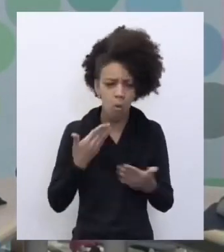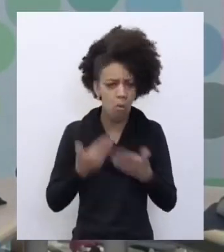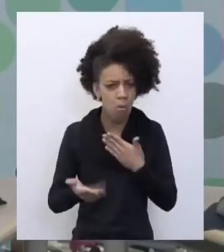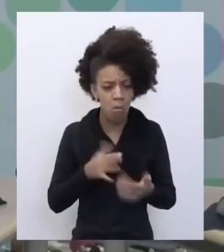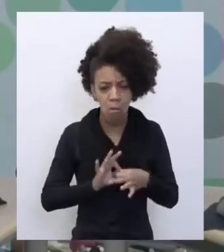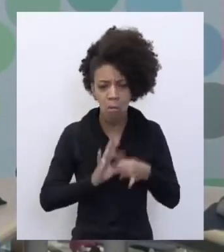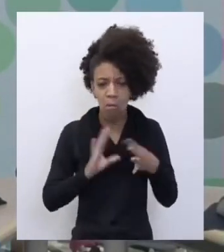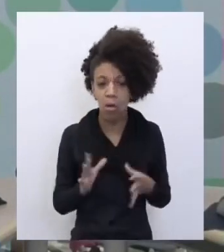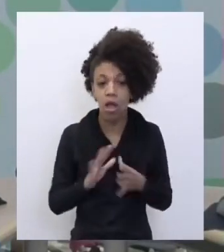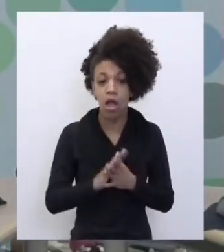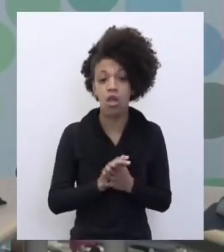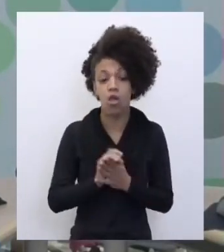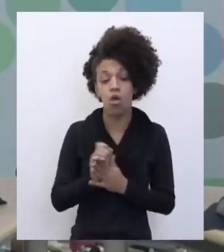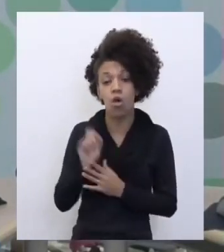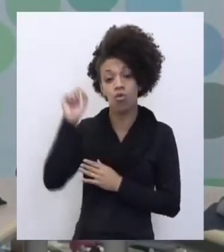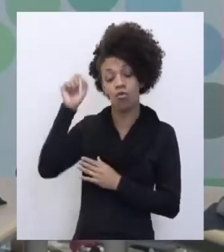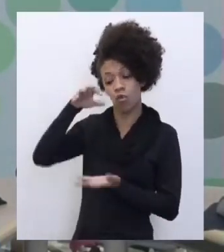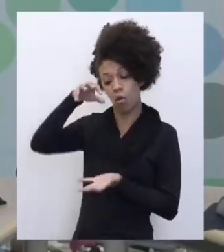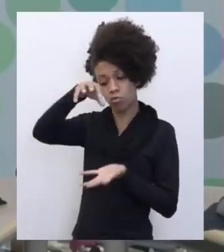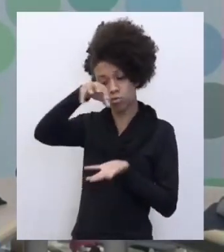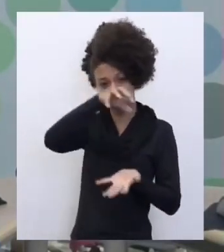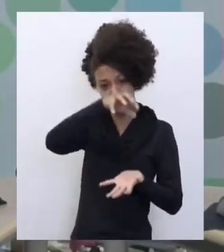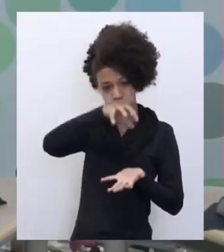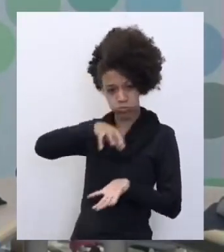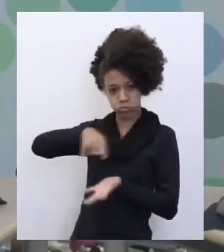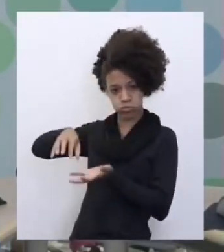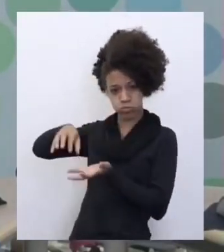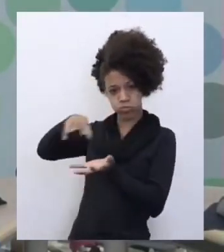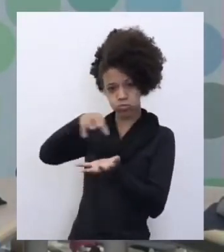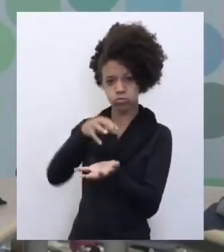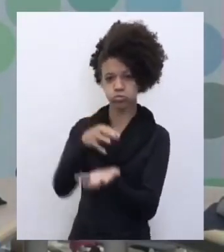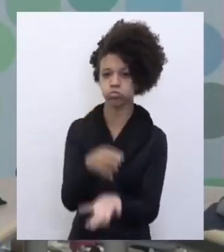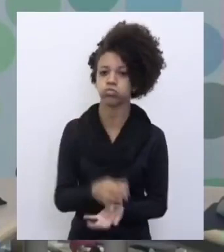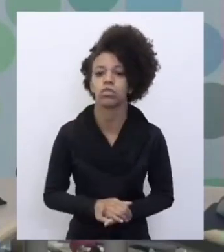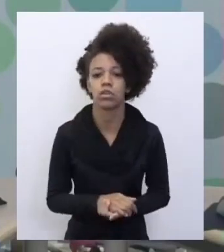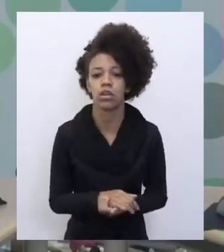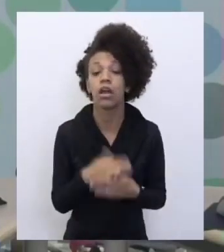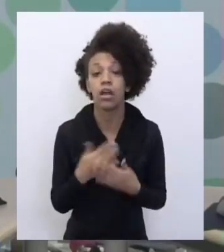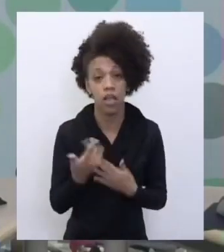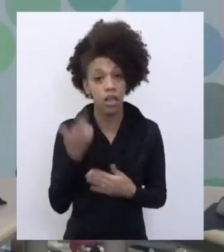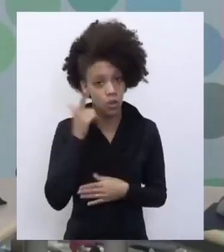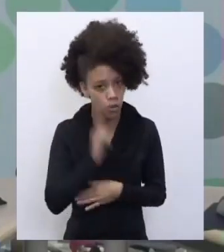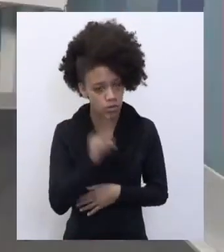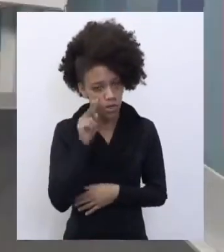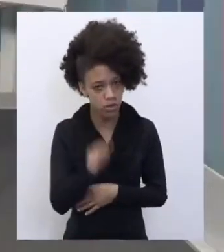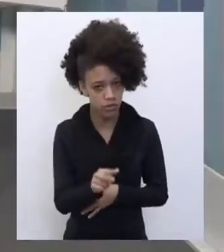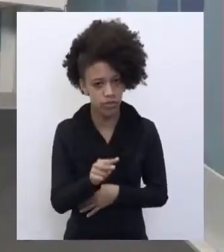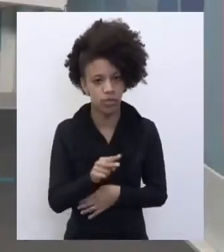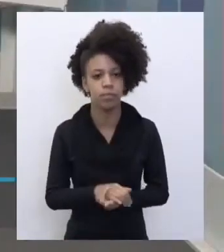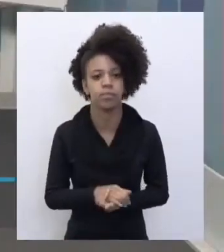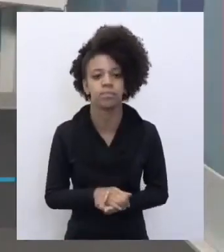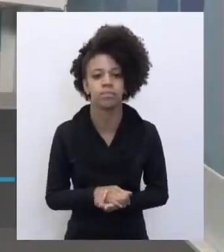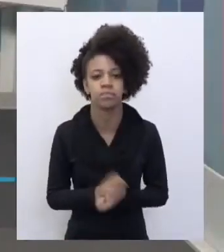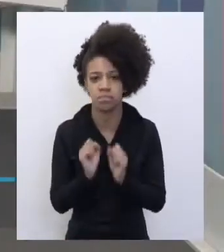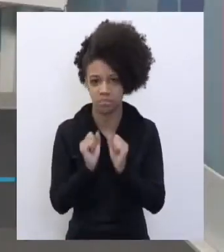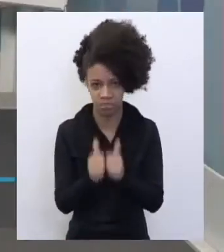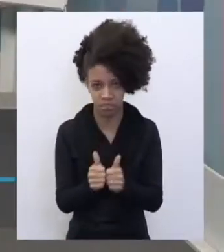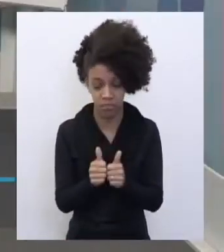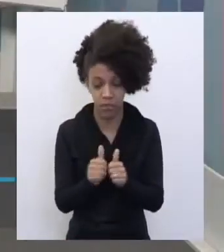com o foco de luz batendo aqui atrás, aí a gente consegue ver as figuras, tá certo, turma?